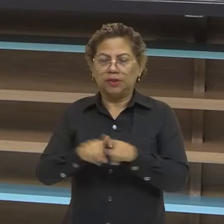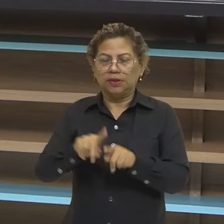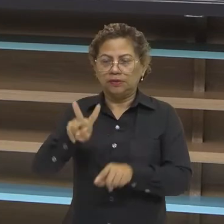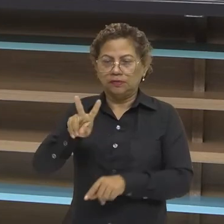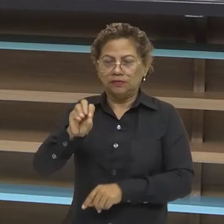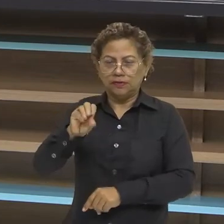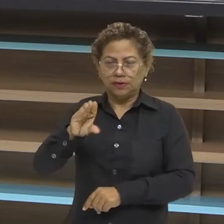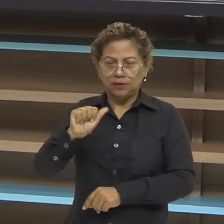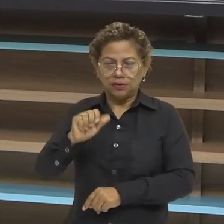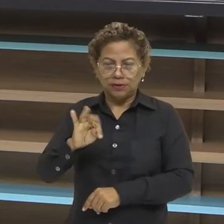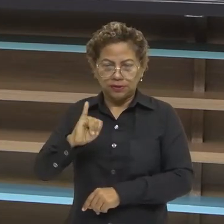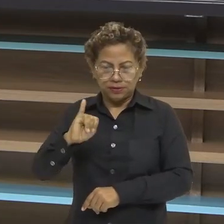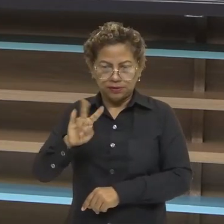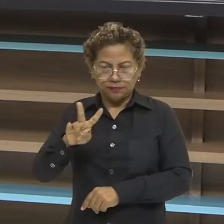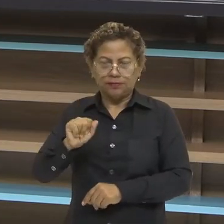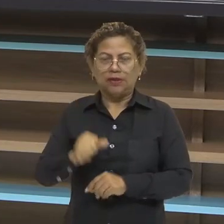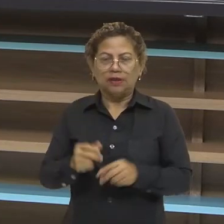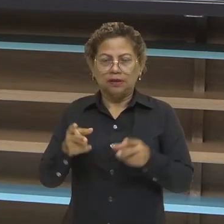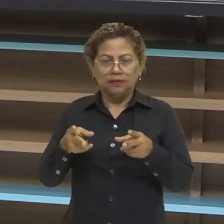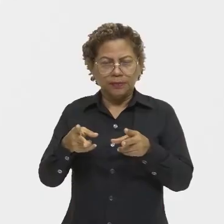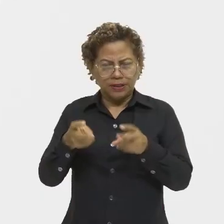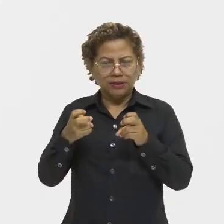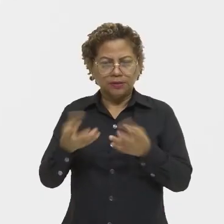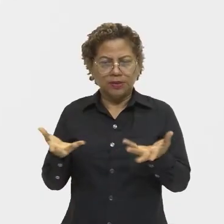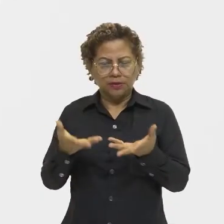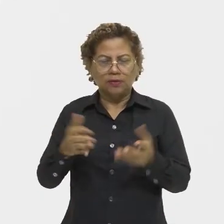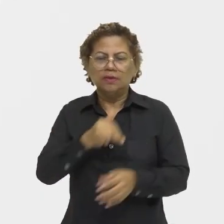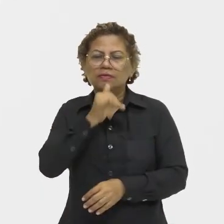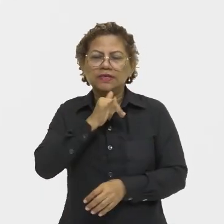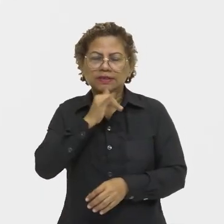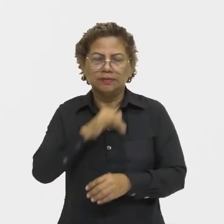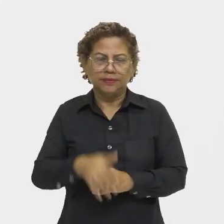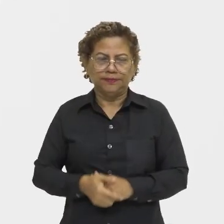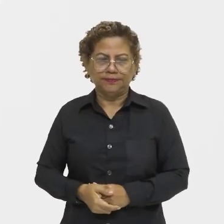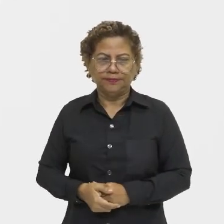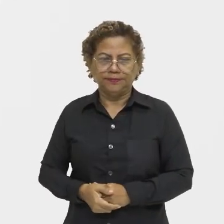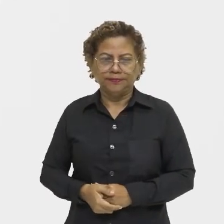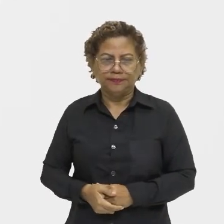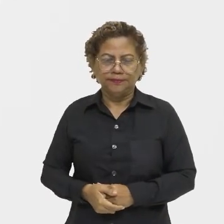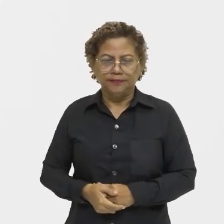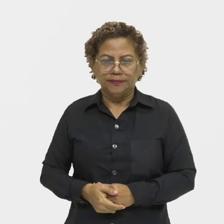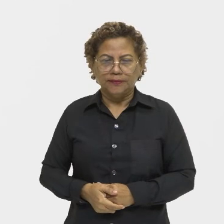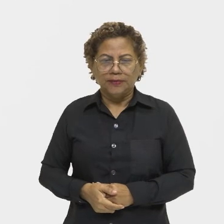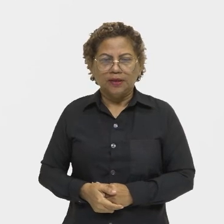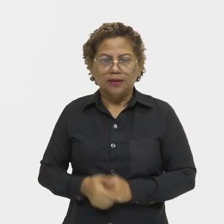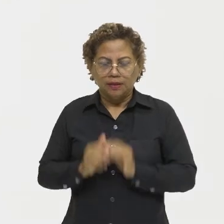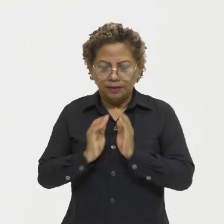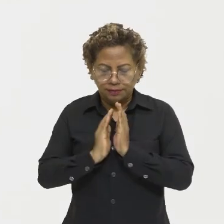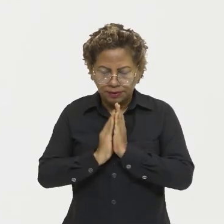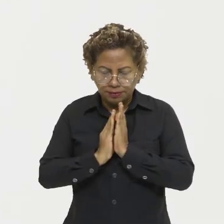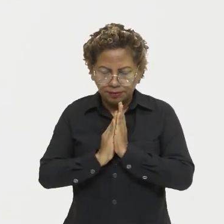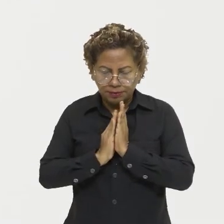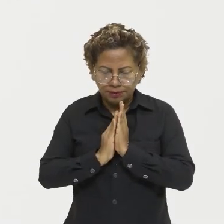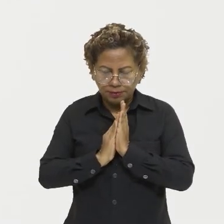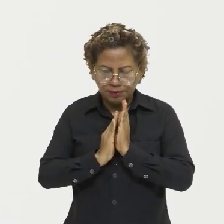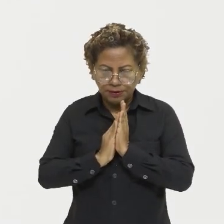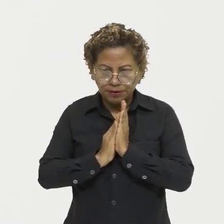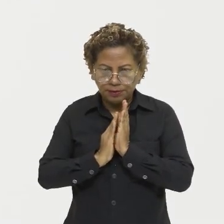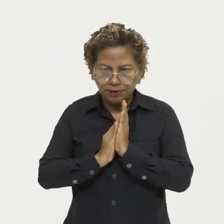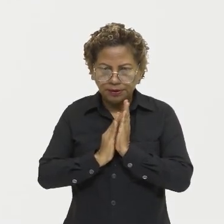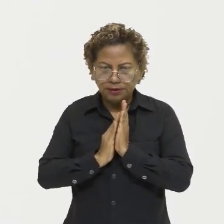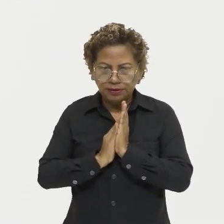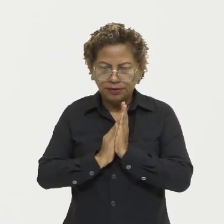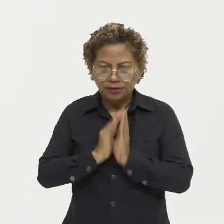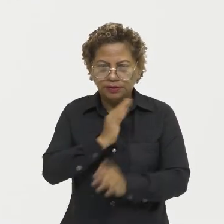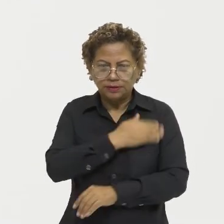temos agora um exemplo, observem aí. Olha só, como essa oração, a gente percebe que ela é bastante apelativa. Vejam